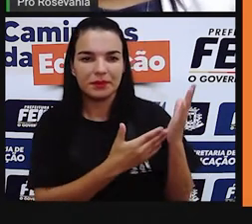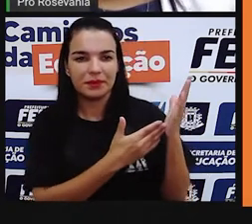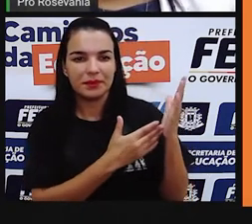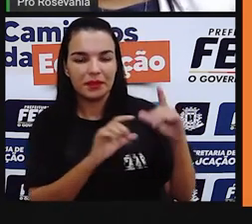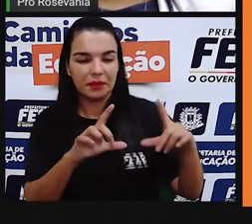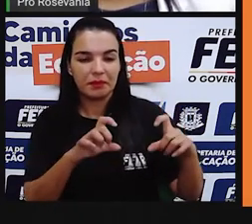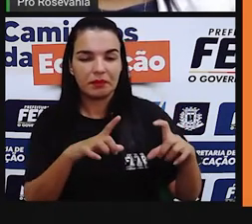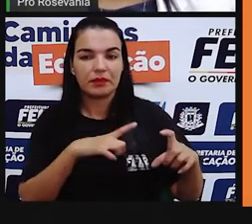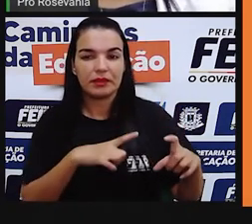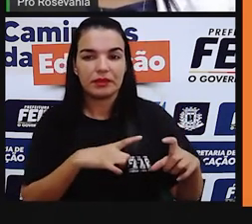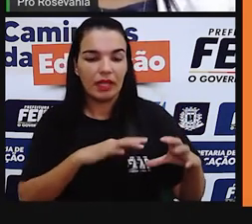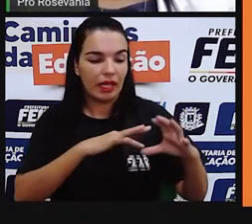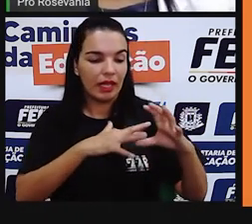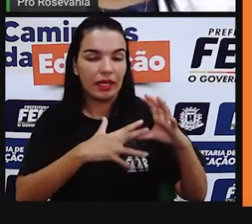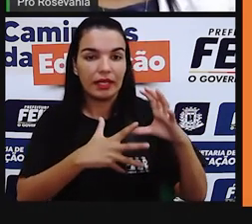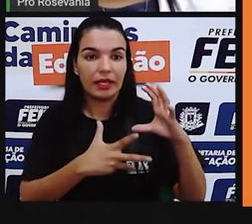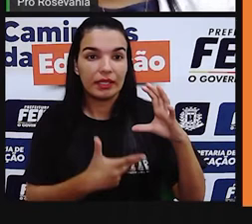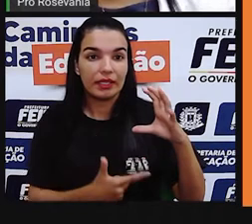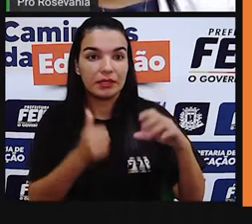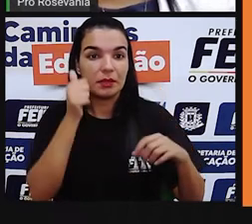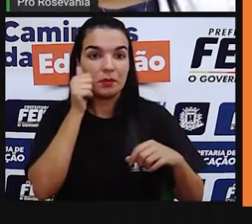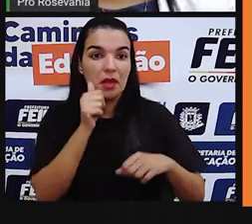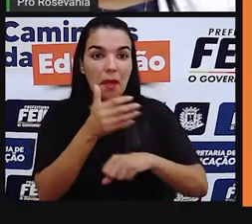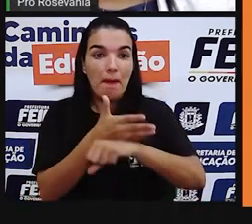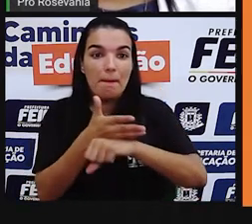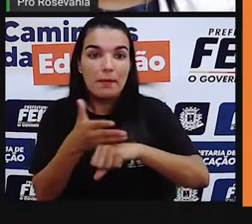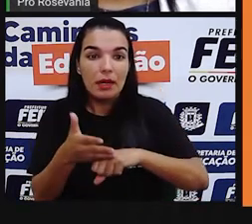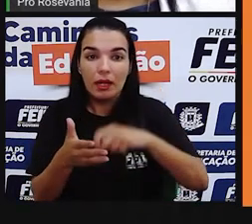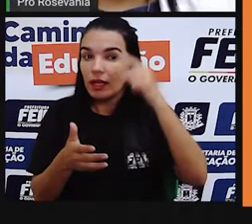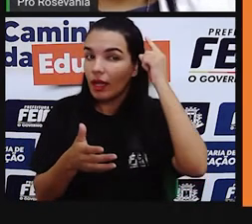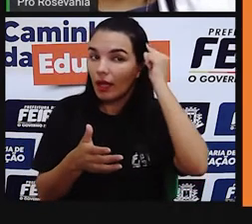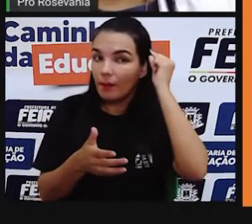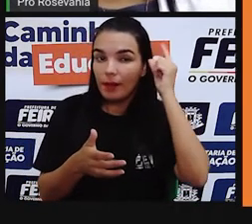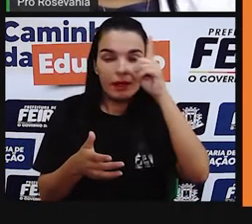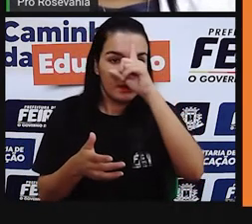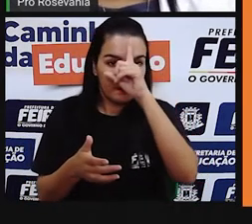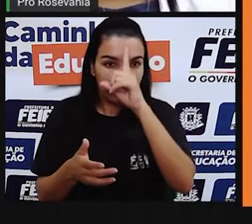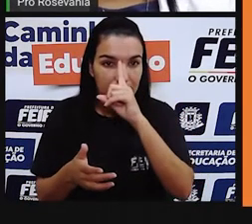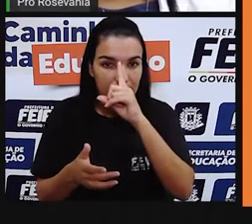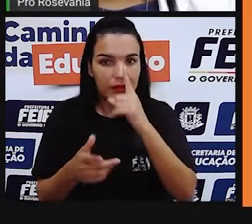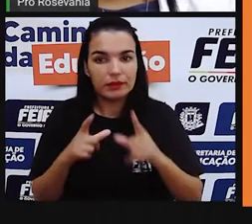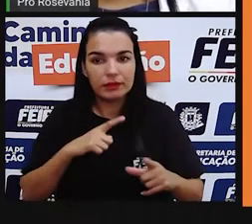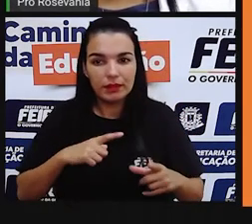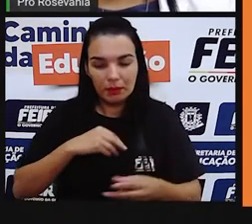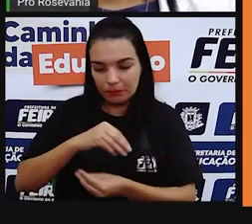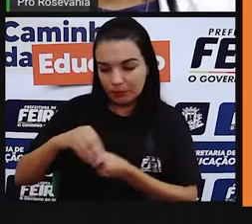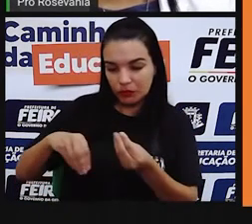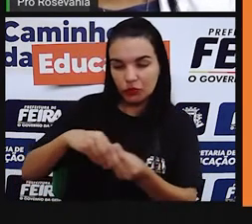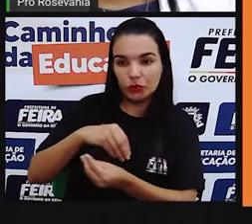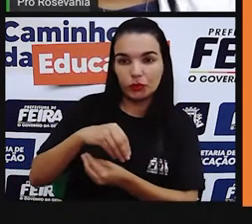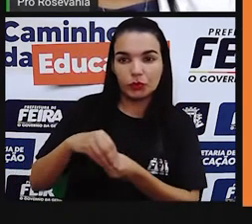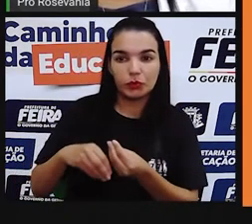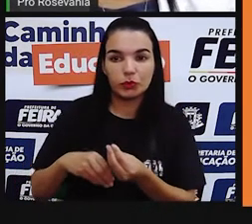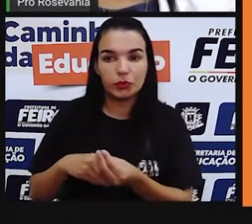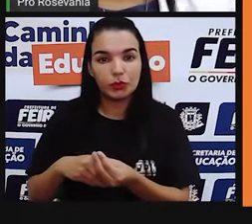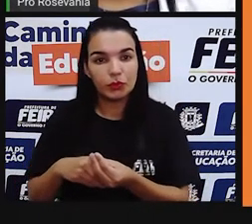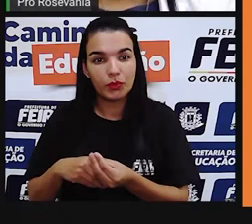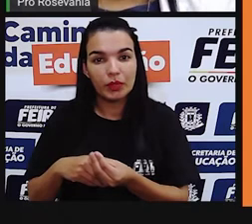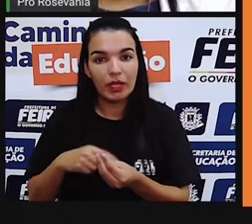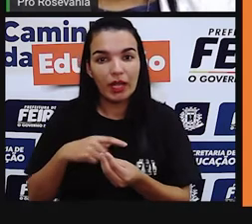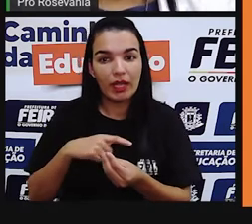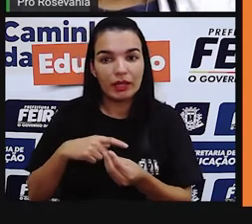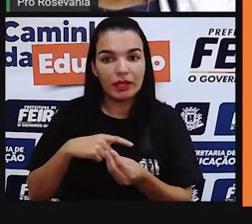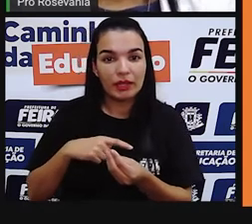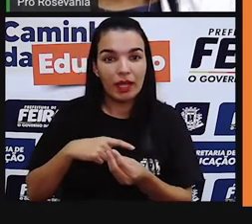que tem características, traços orientais, de cara logo a gente percebe. Mas se a gente pegar aqui, se aqui é uma